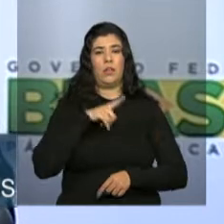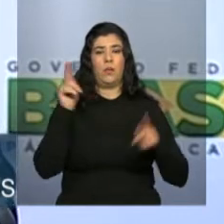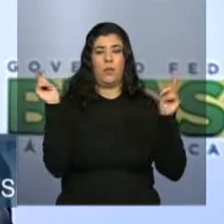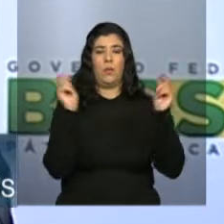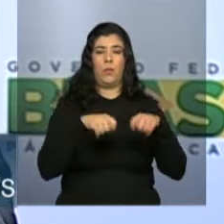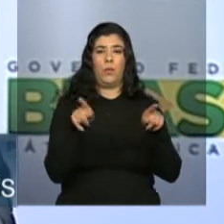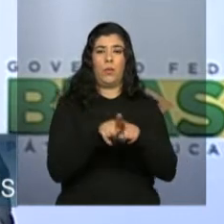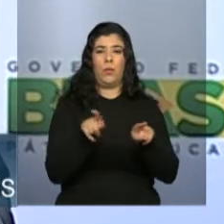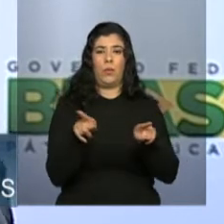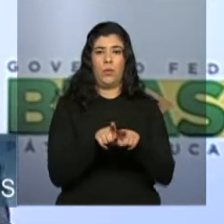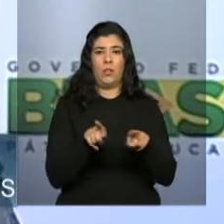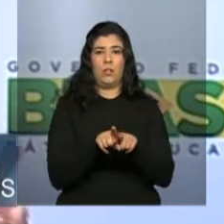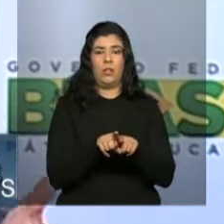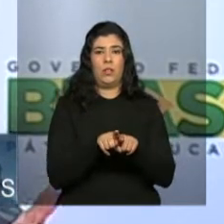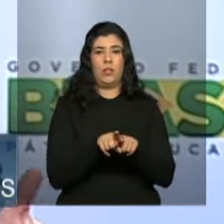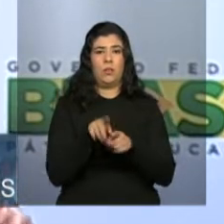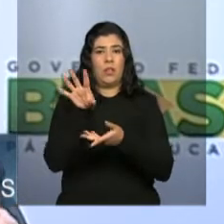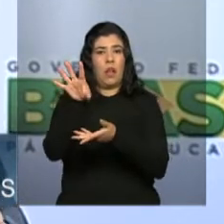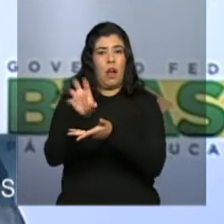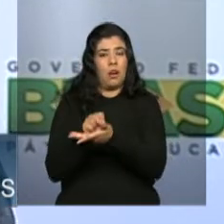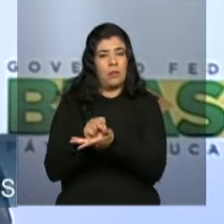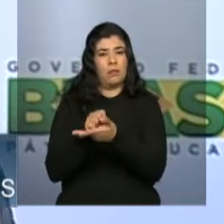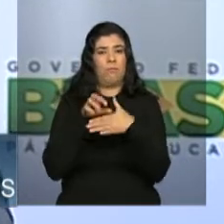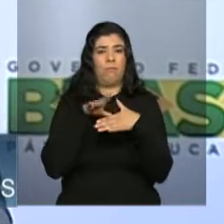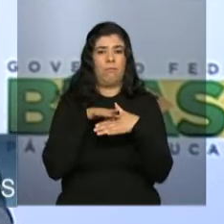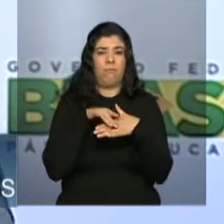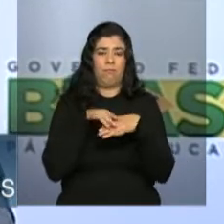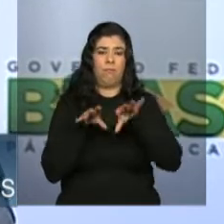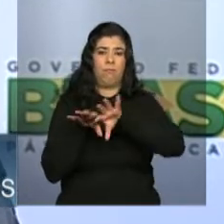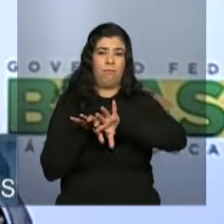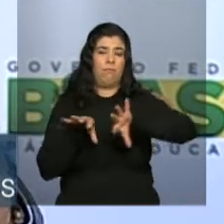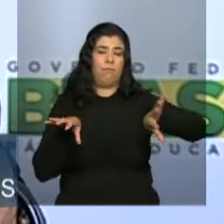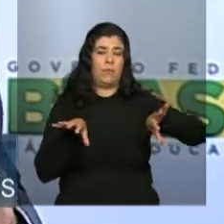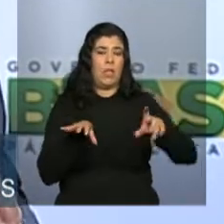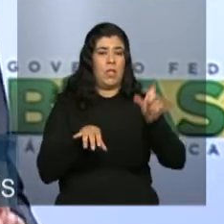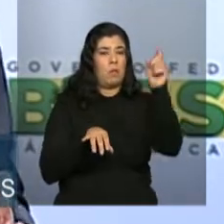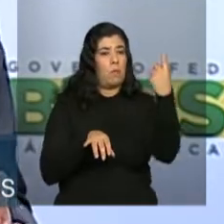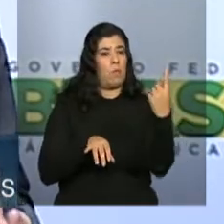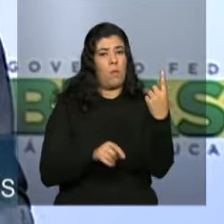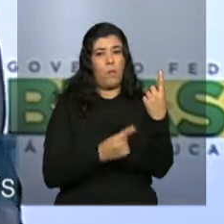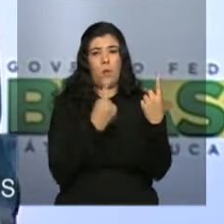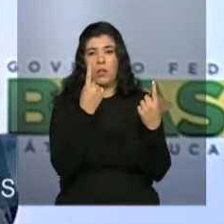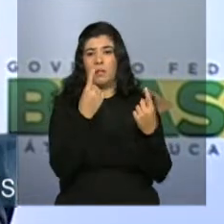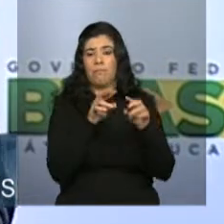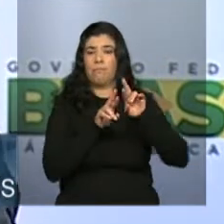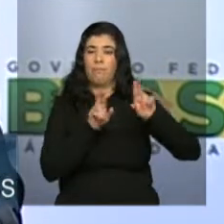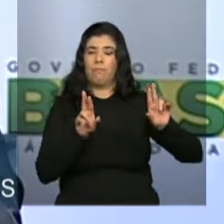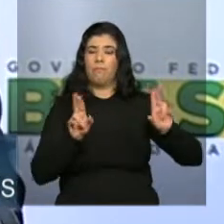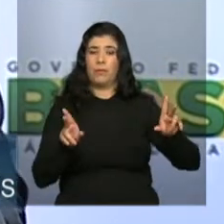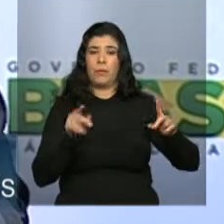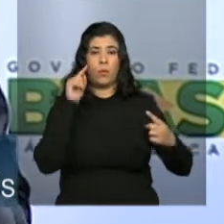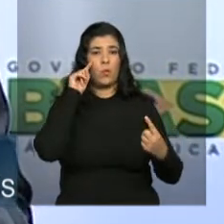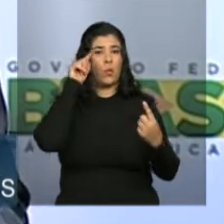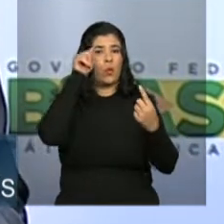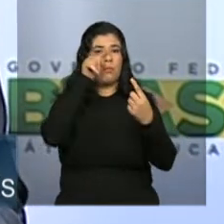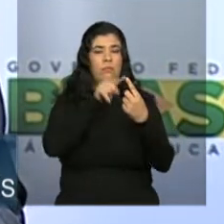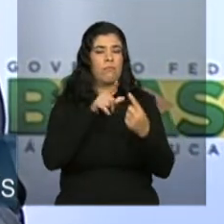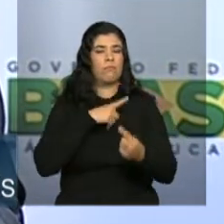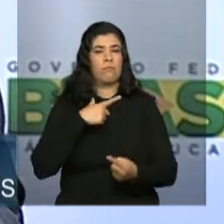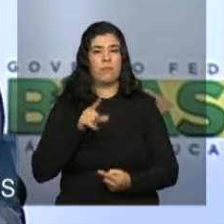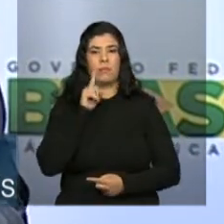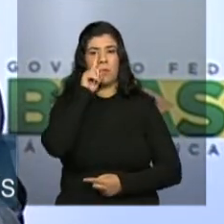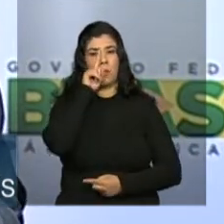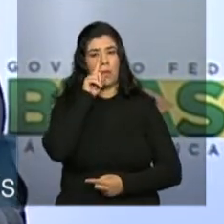possibilitam a transmissão da doença de forma Silvestre forma a isolada sete são casos isolados e objectivamente não há